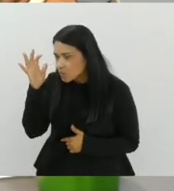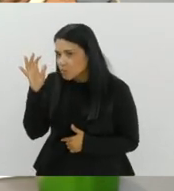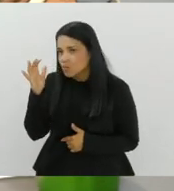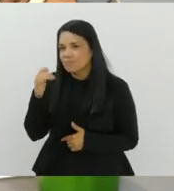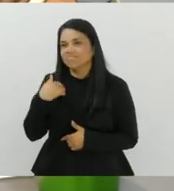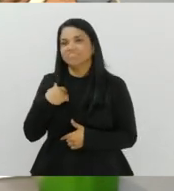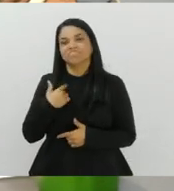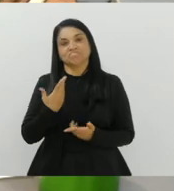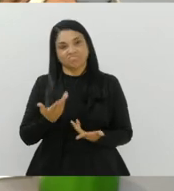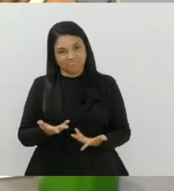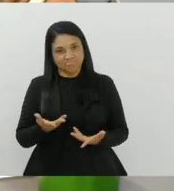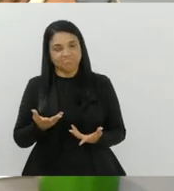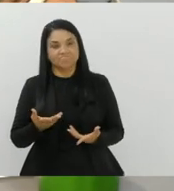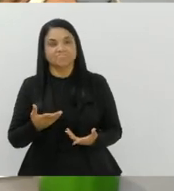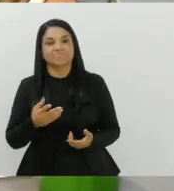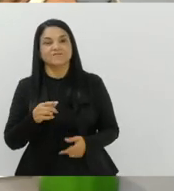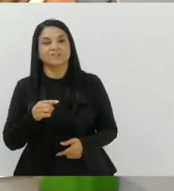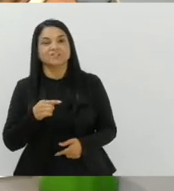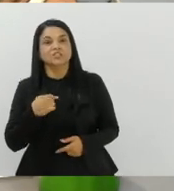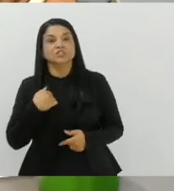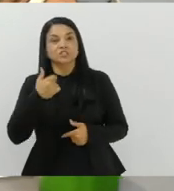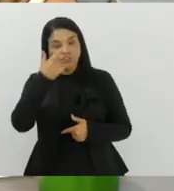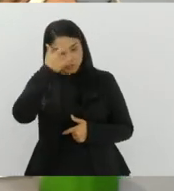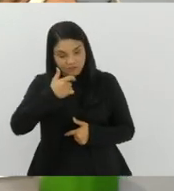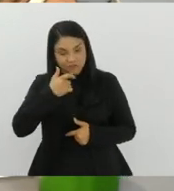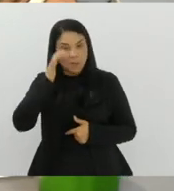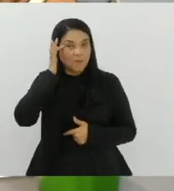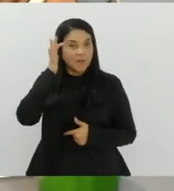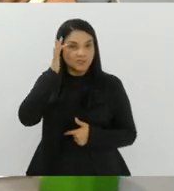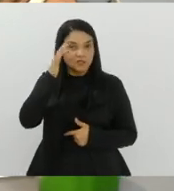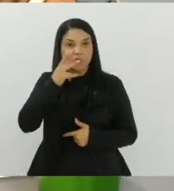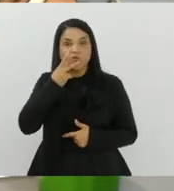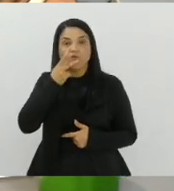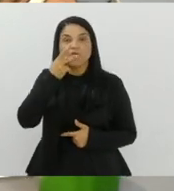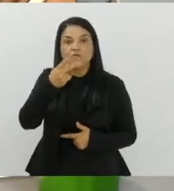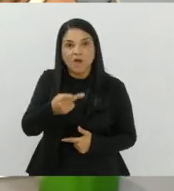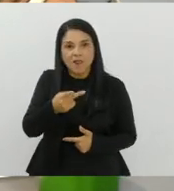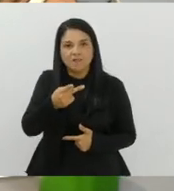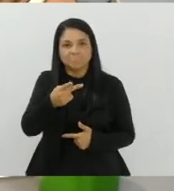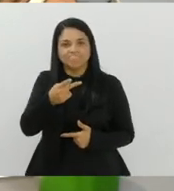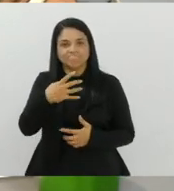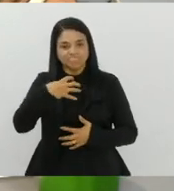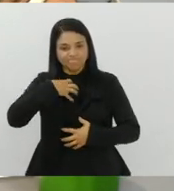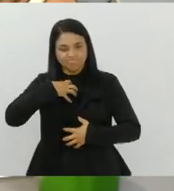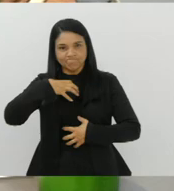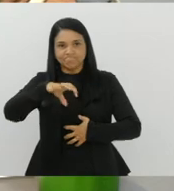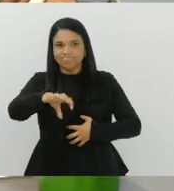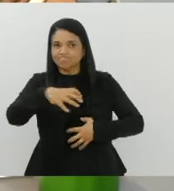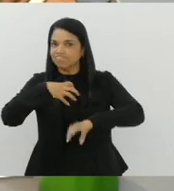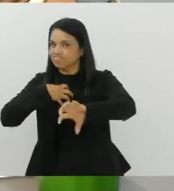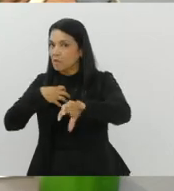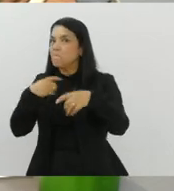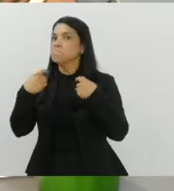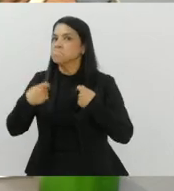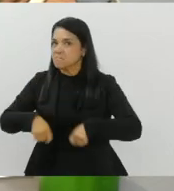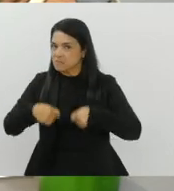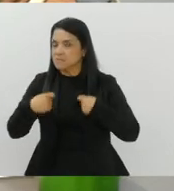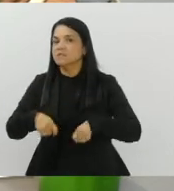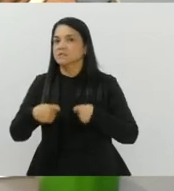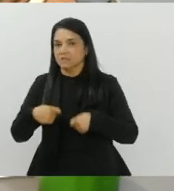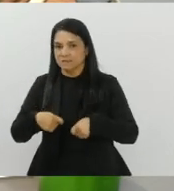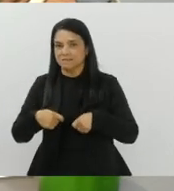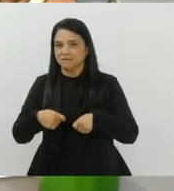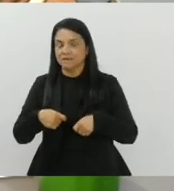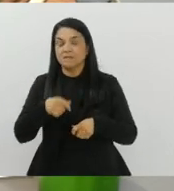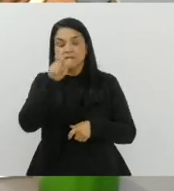Não, né? A gente só imagina quando a gente fala, então passa a dor. A gente, uma hora, vai precisar, seja